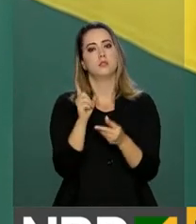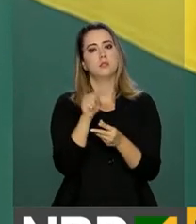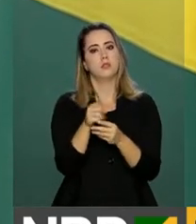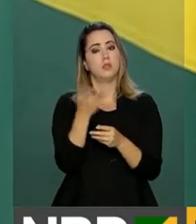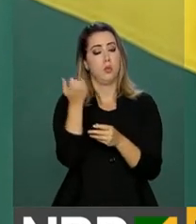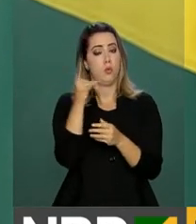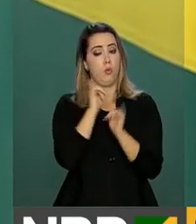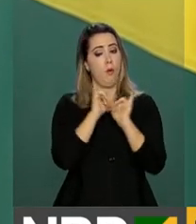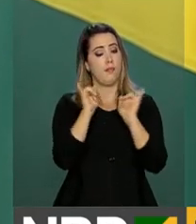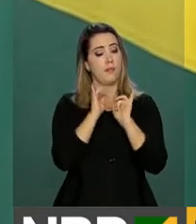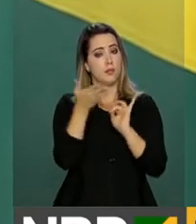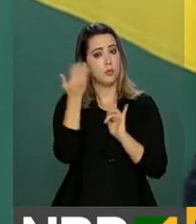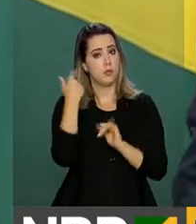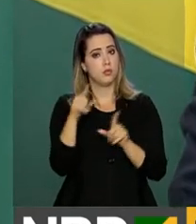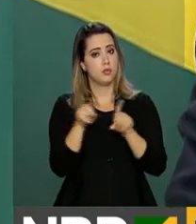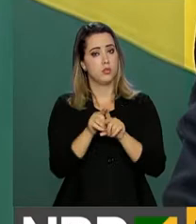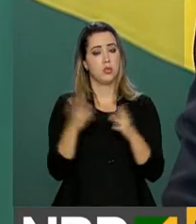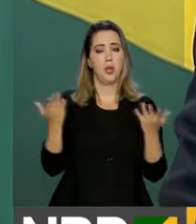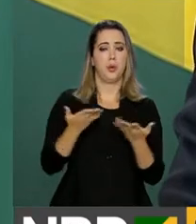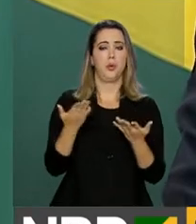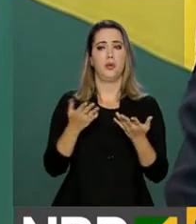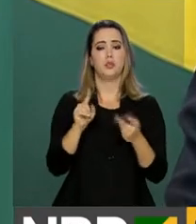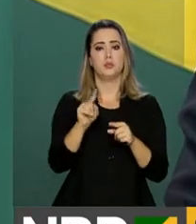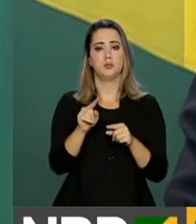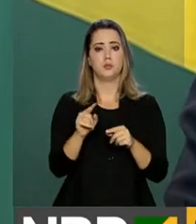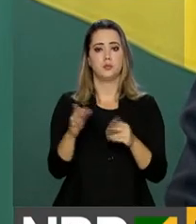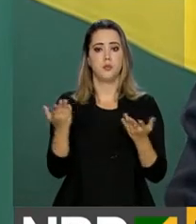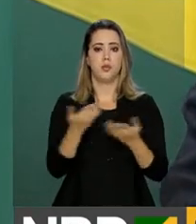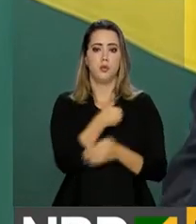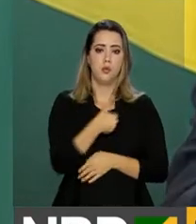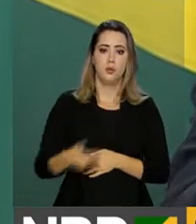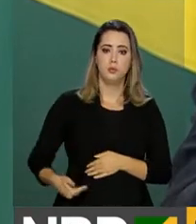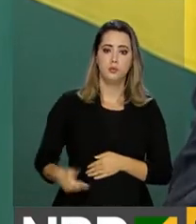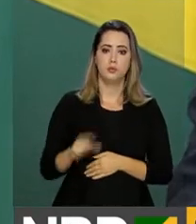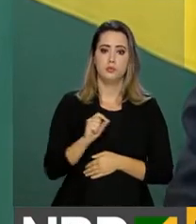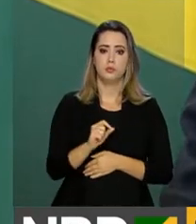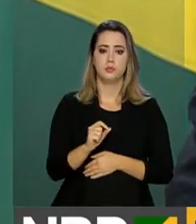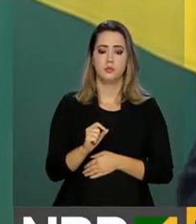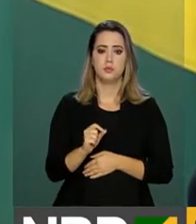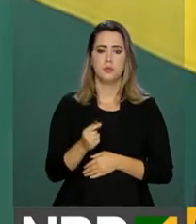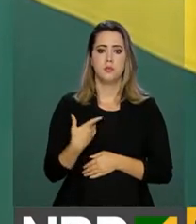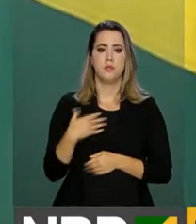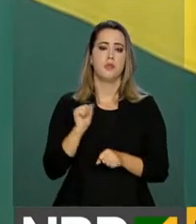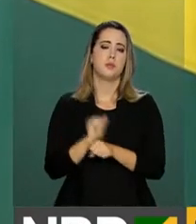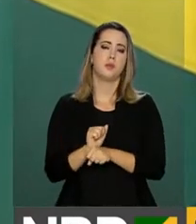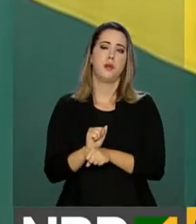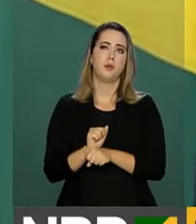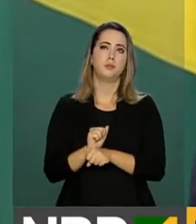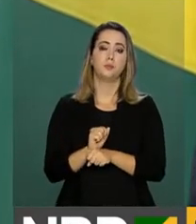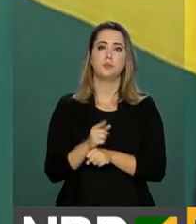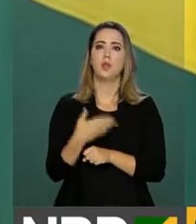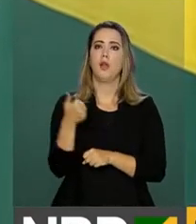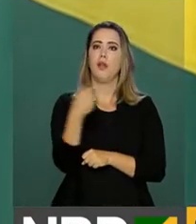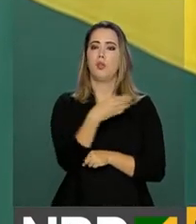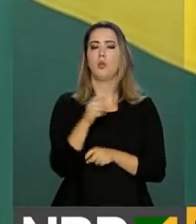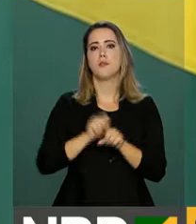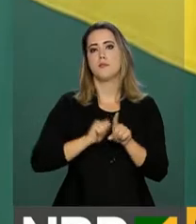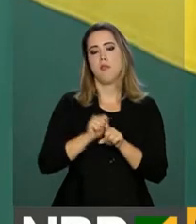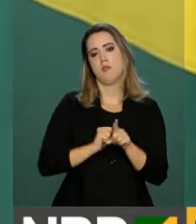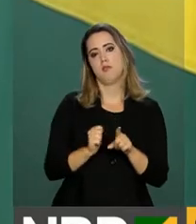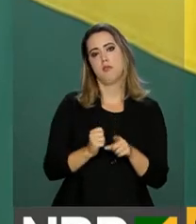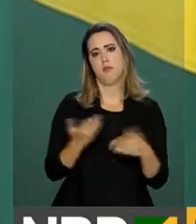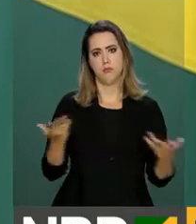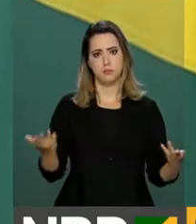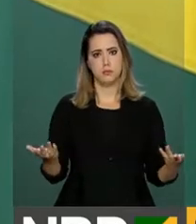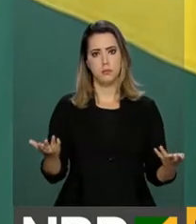alardear de que acabam agora o governo vai ficar paralisado por 14 meses